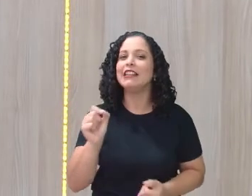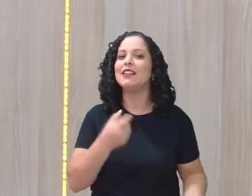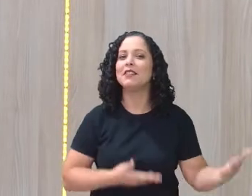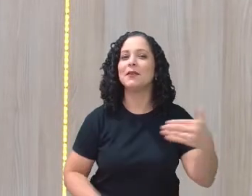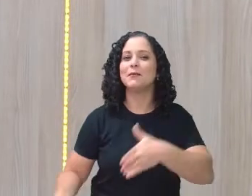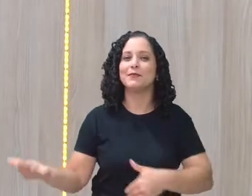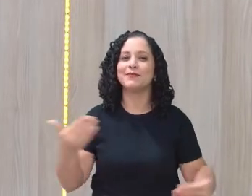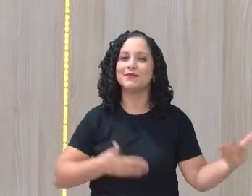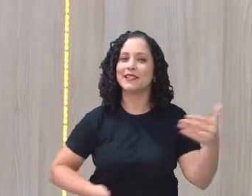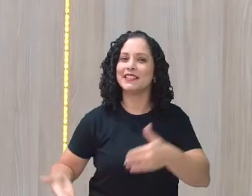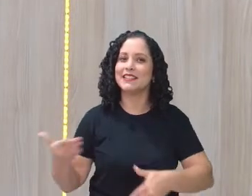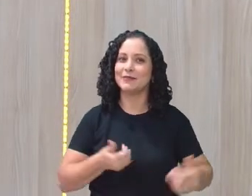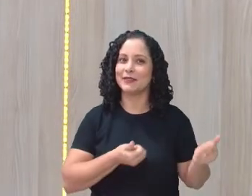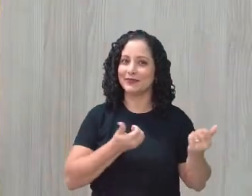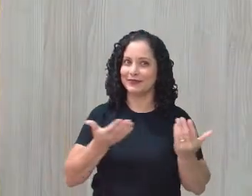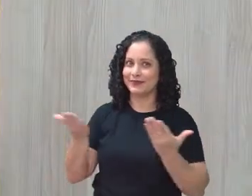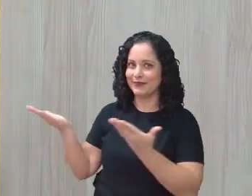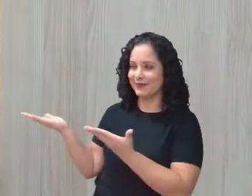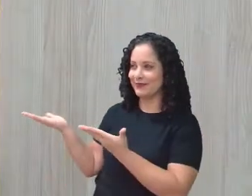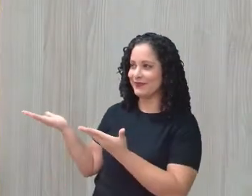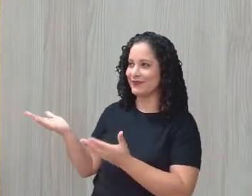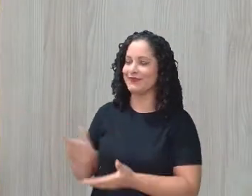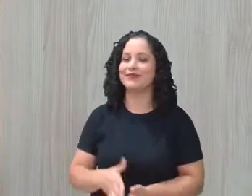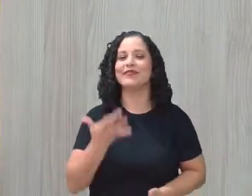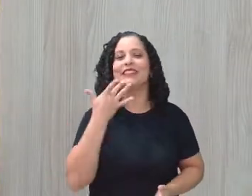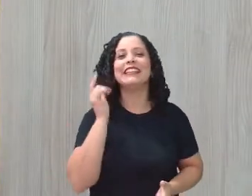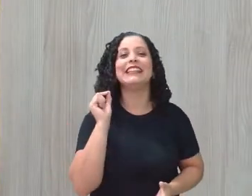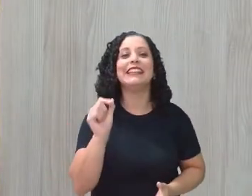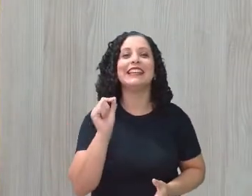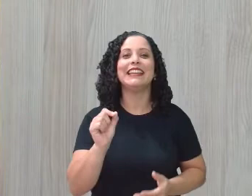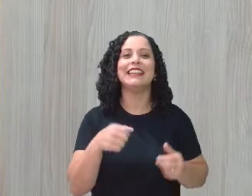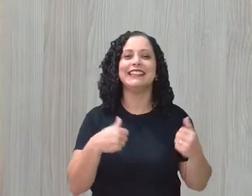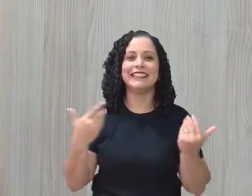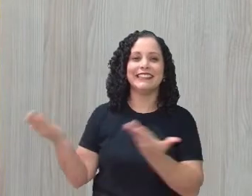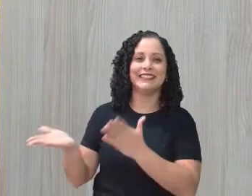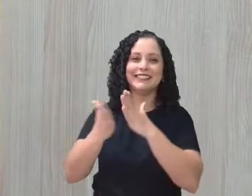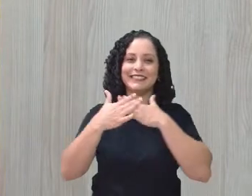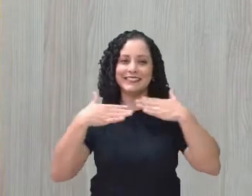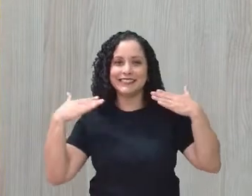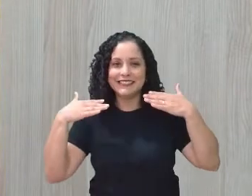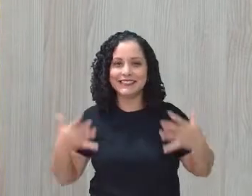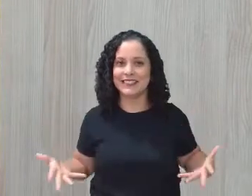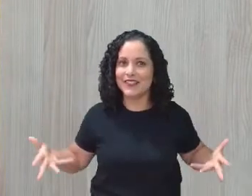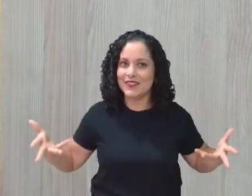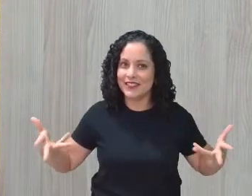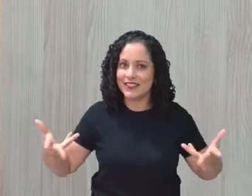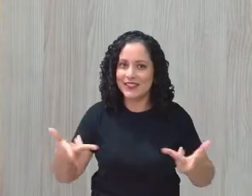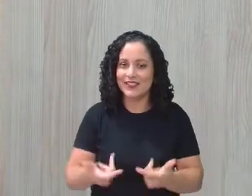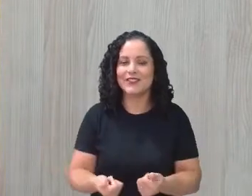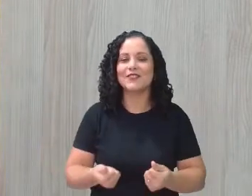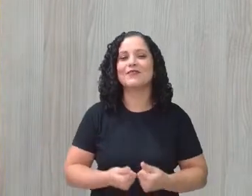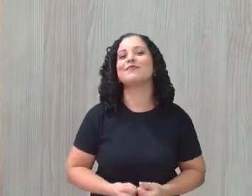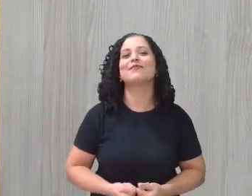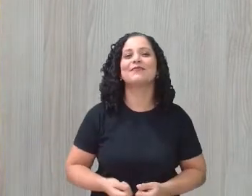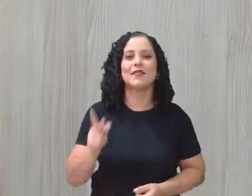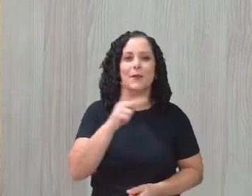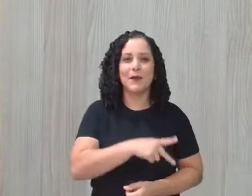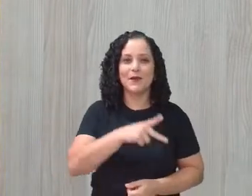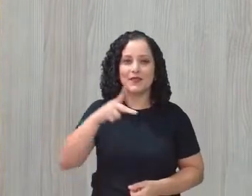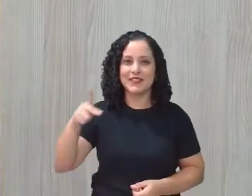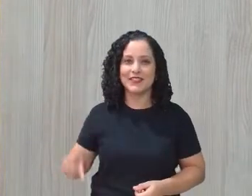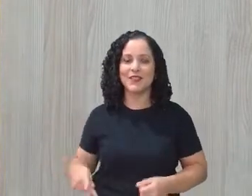aí conosco. Vê só, hein? Quem vai chegar na tela, olha só, lindo, maravilhoso, valeu, Bia. Eita, o professor